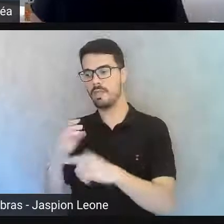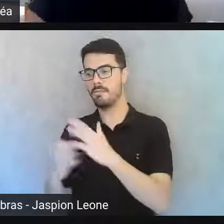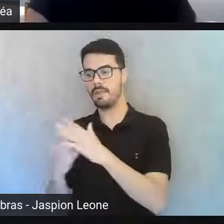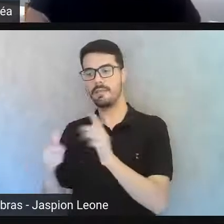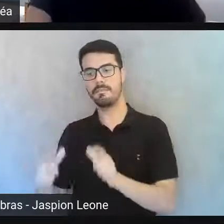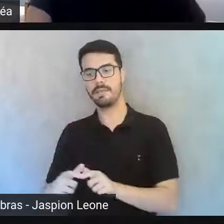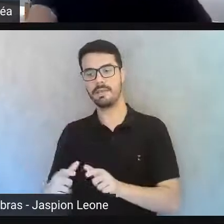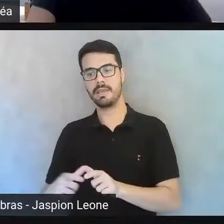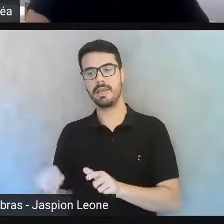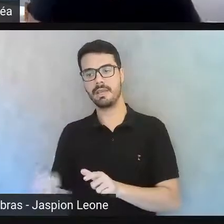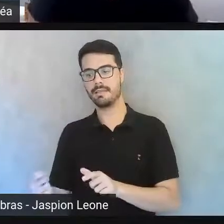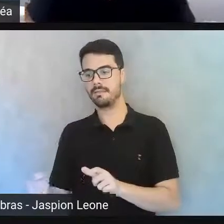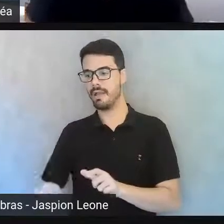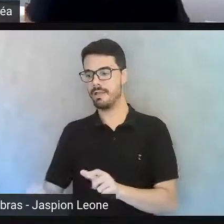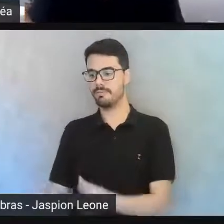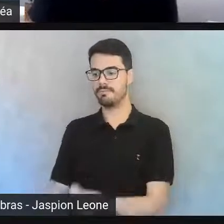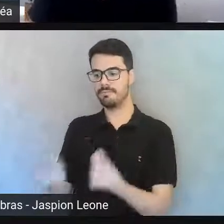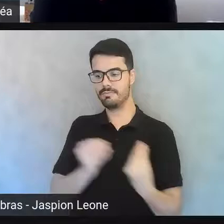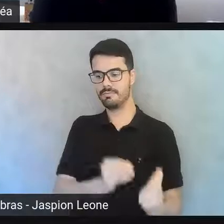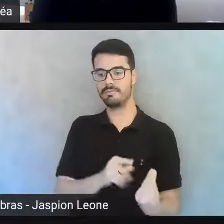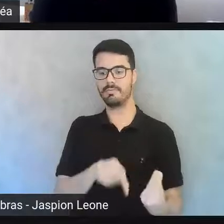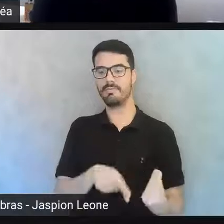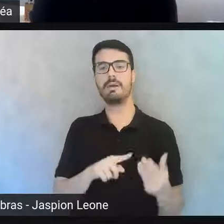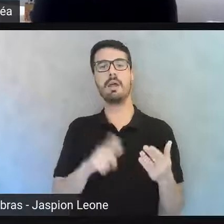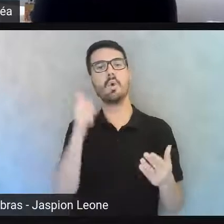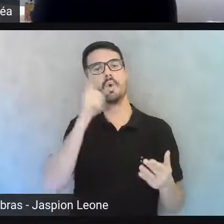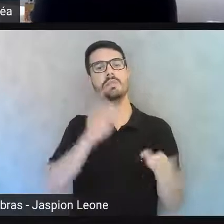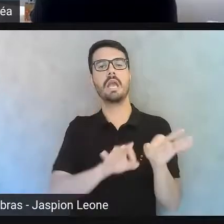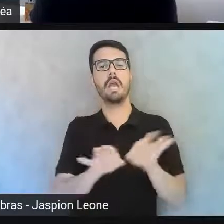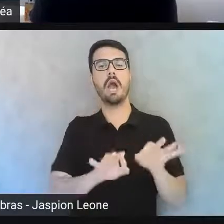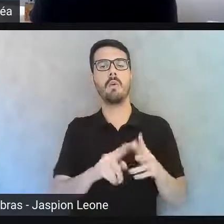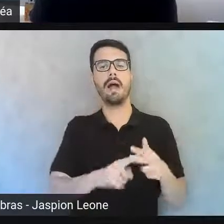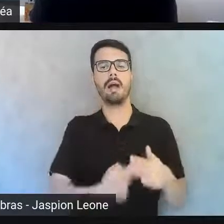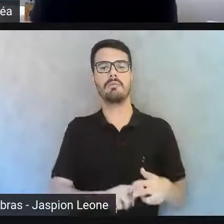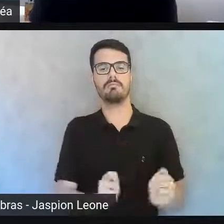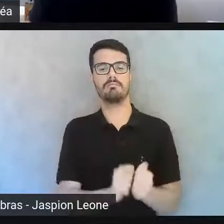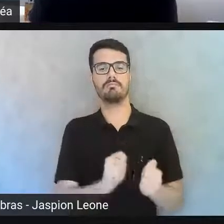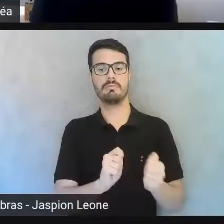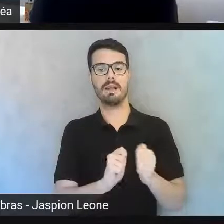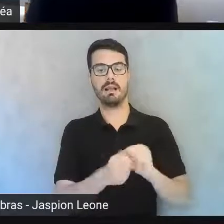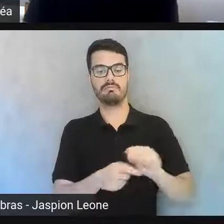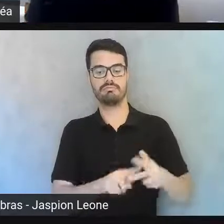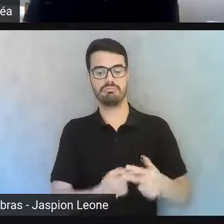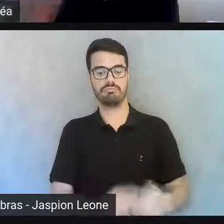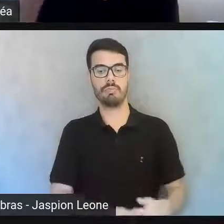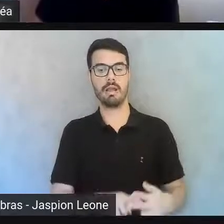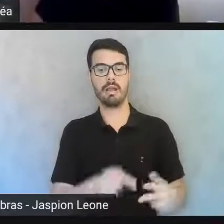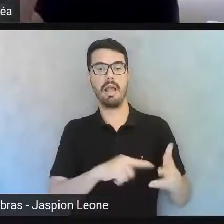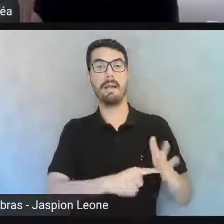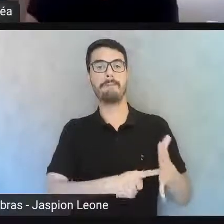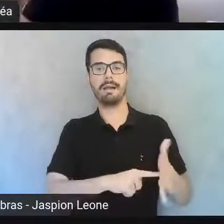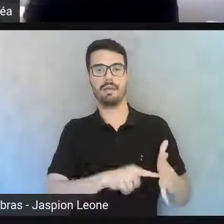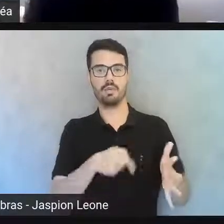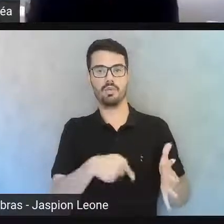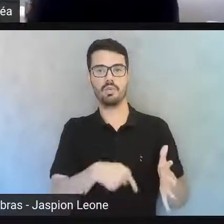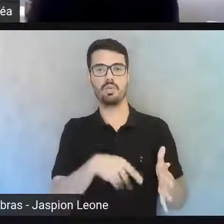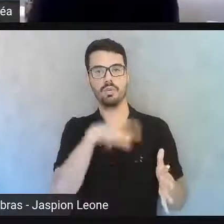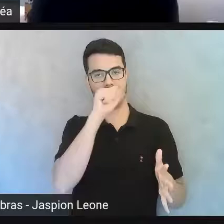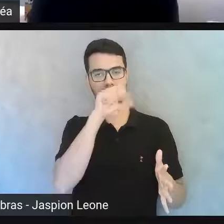insumo para que ela montasse um aparelho, hipoteticamente, né? O outro ponto, concordo, eu só vou reiterar a fala,